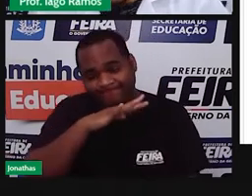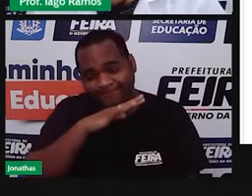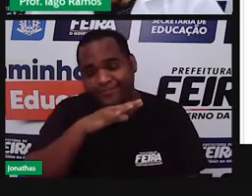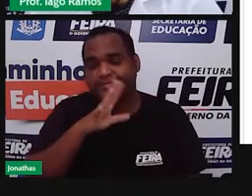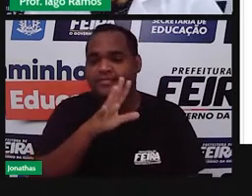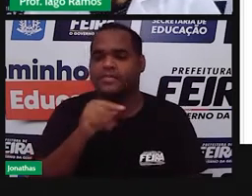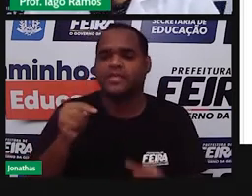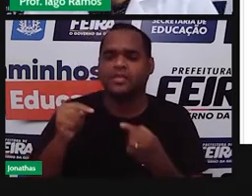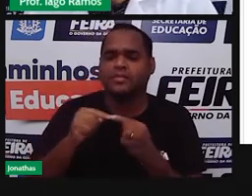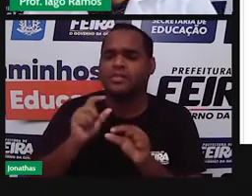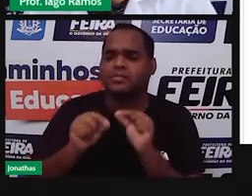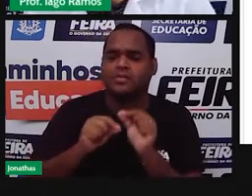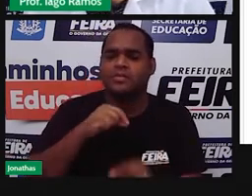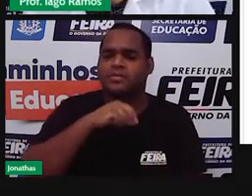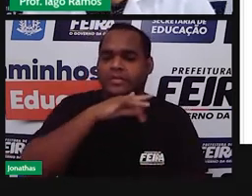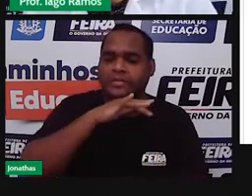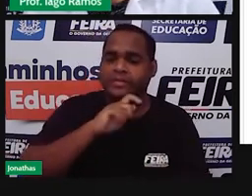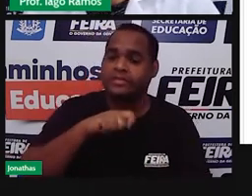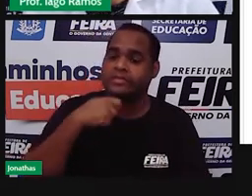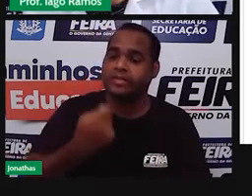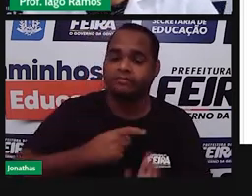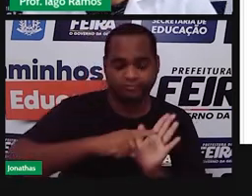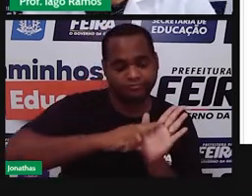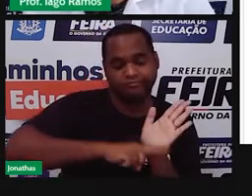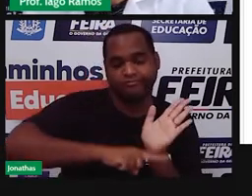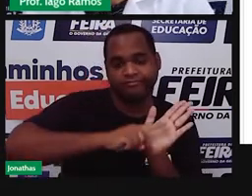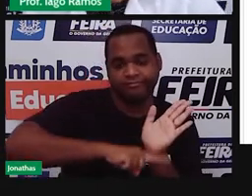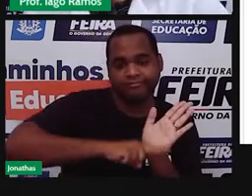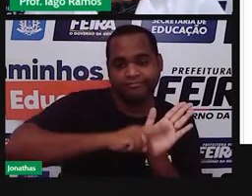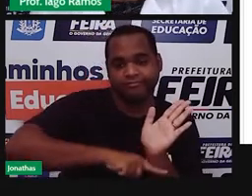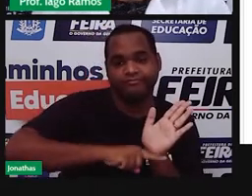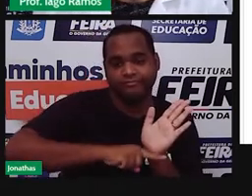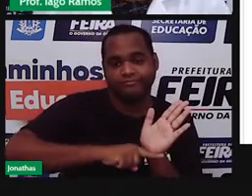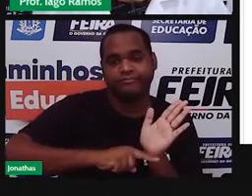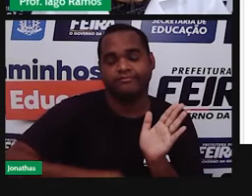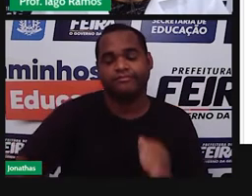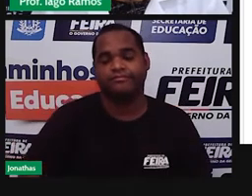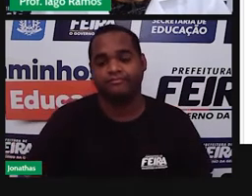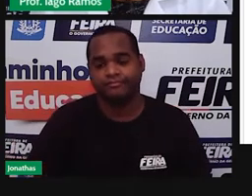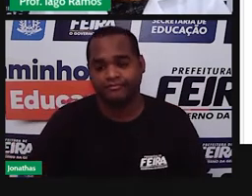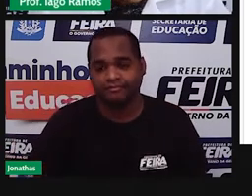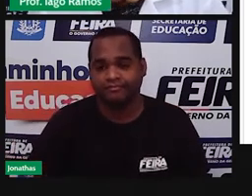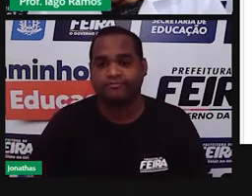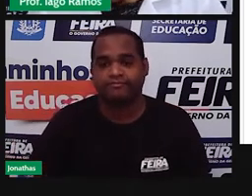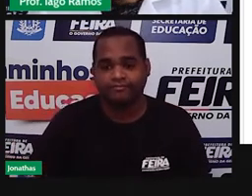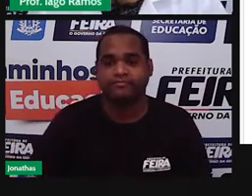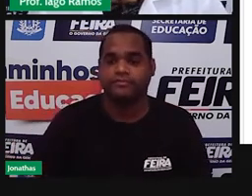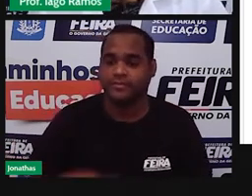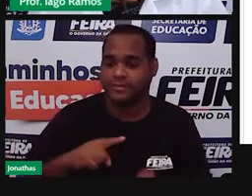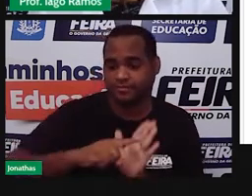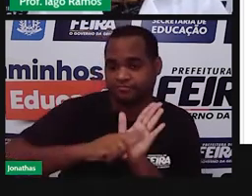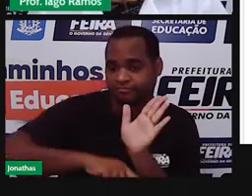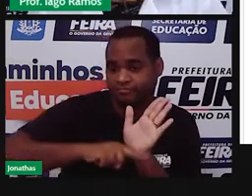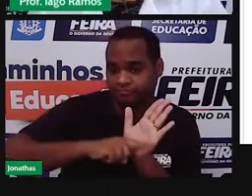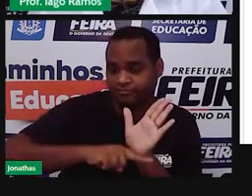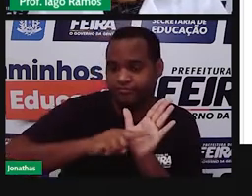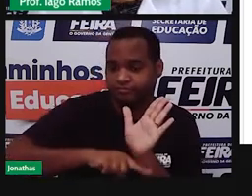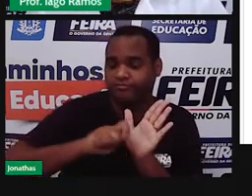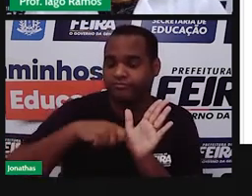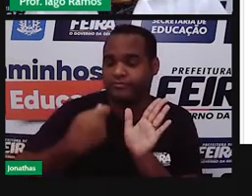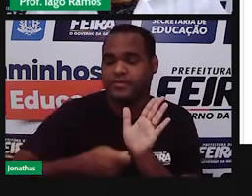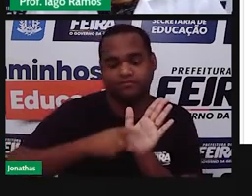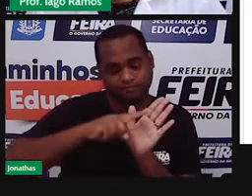coisa ruim é uma coisa negativa. Tá? Então, negativo,